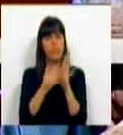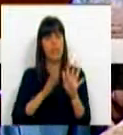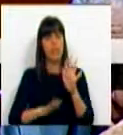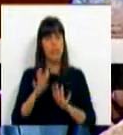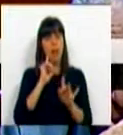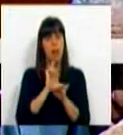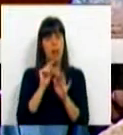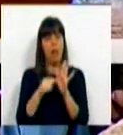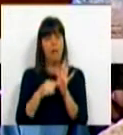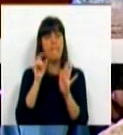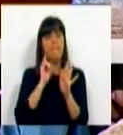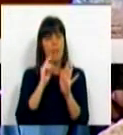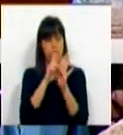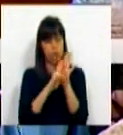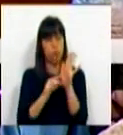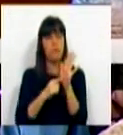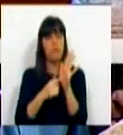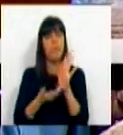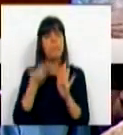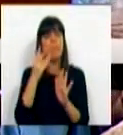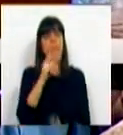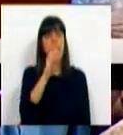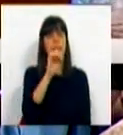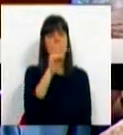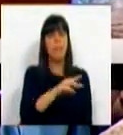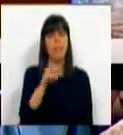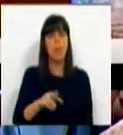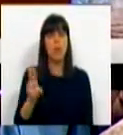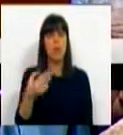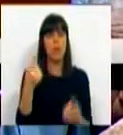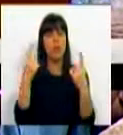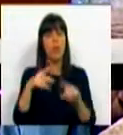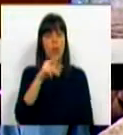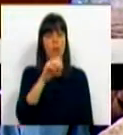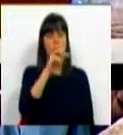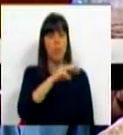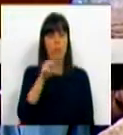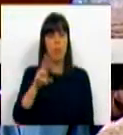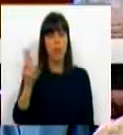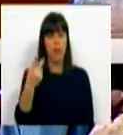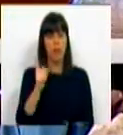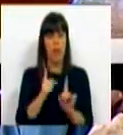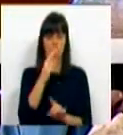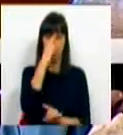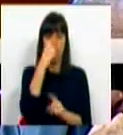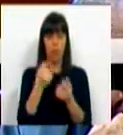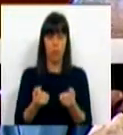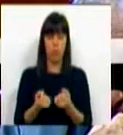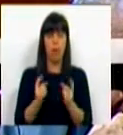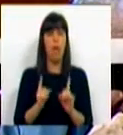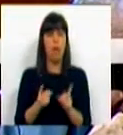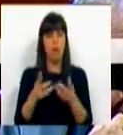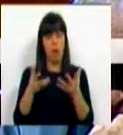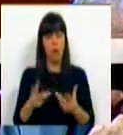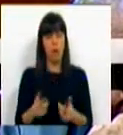reservas nessa verba, crescem 30 milhões de euros, apenas 30 milhões de euros. É este o esforço de racionalização que